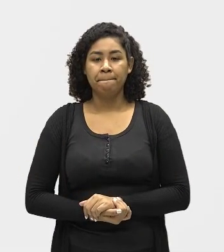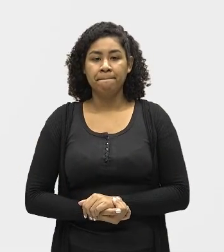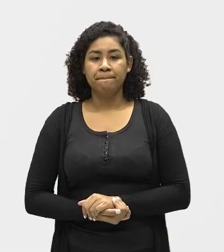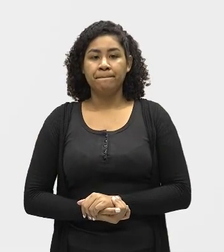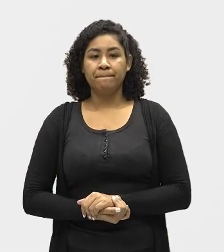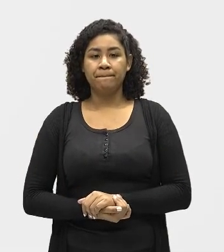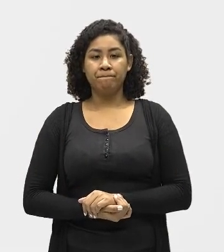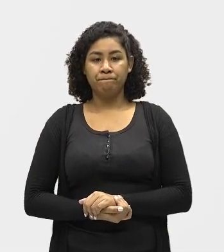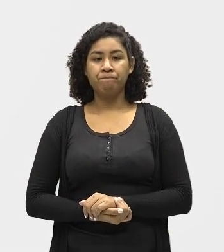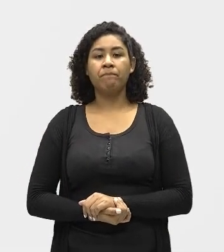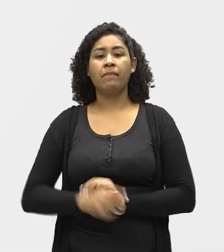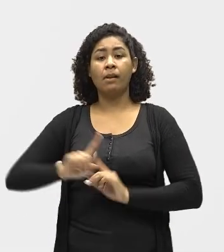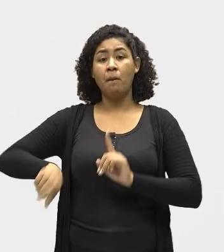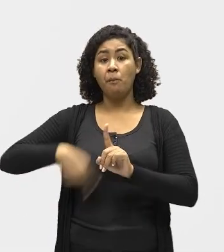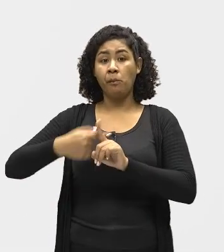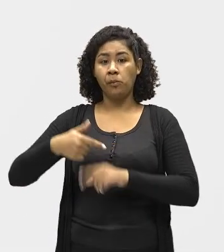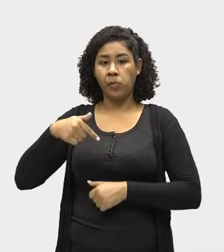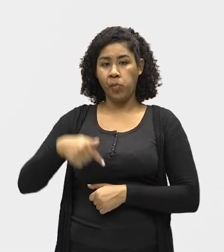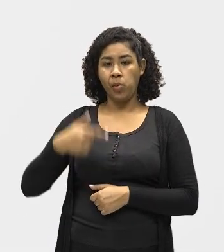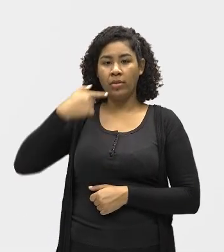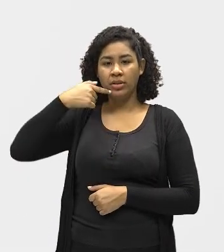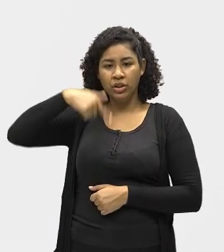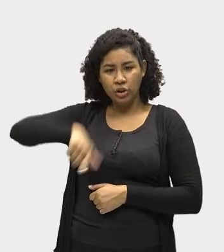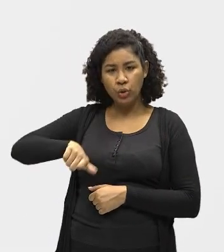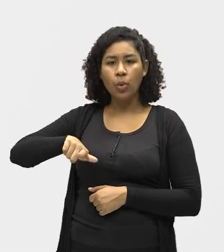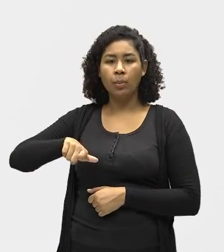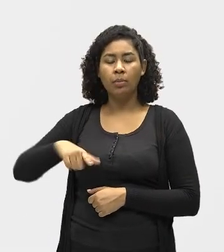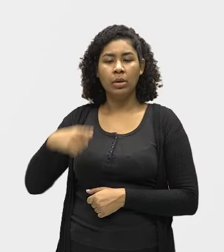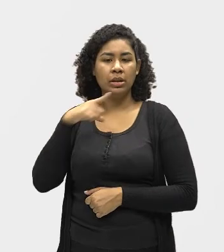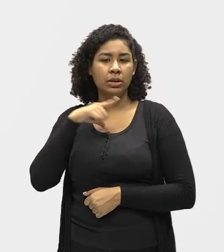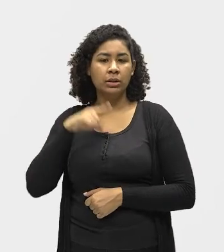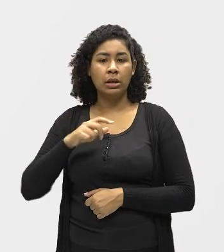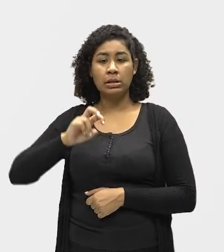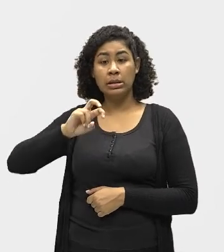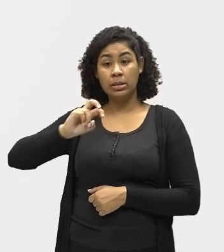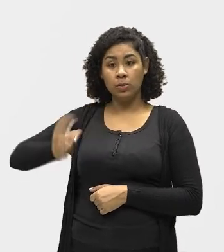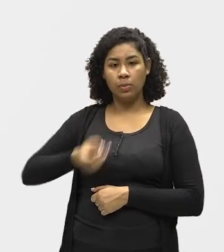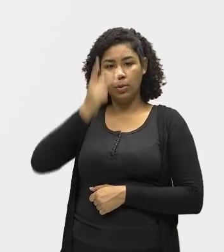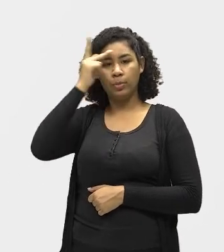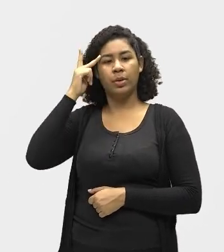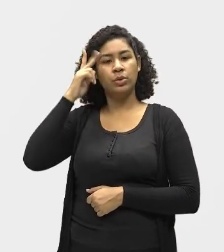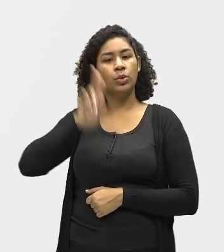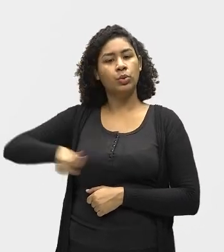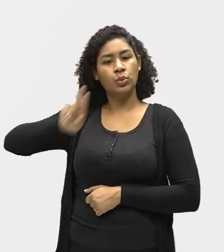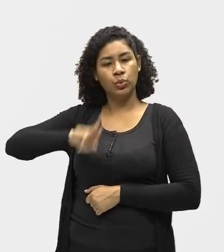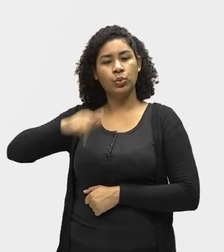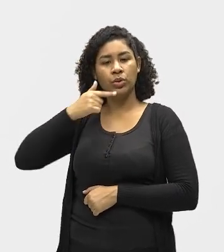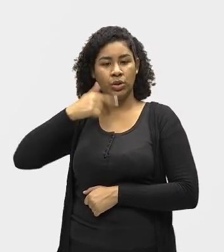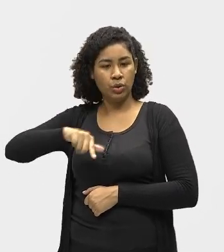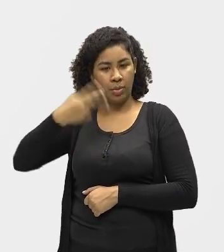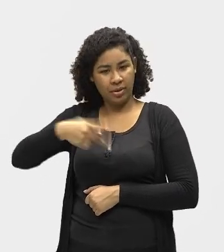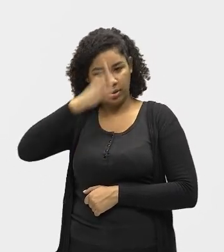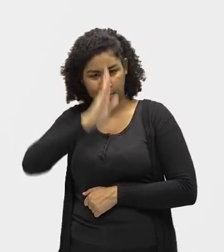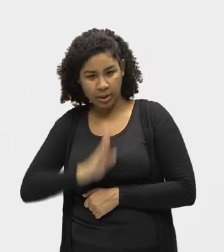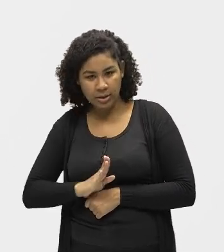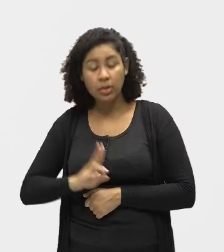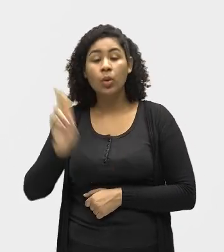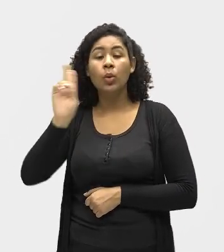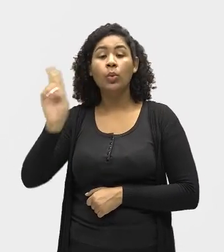7 idiomas superam a marca de 5 mil falantes no Brasil. Os Guajajara, com 9,5